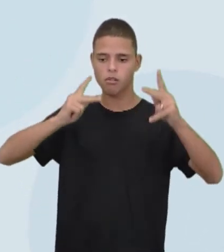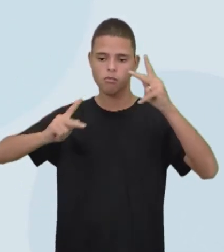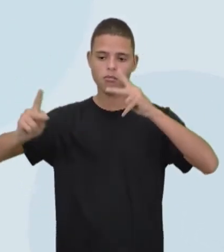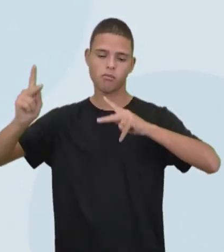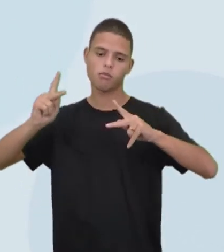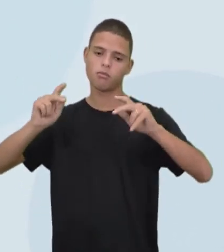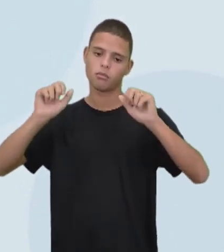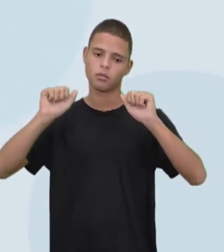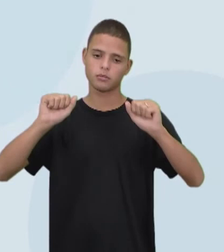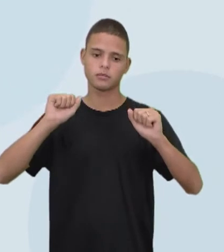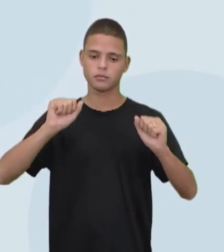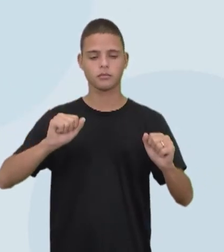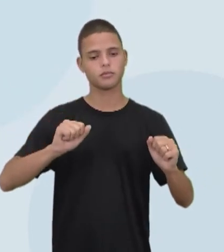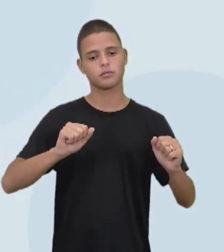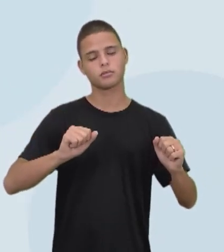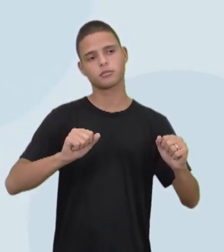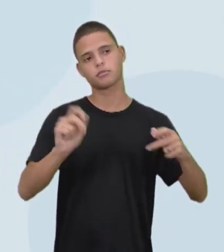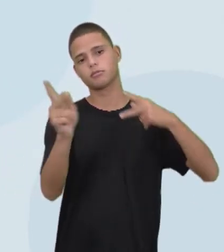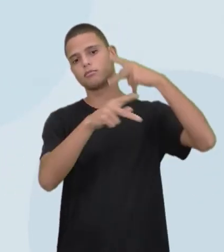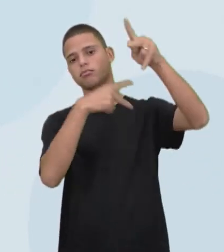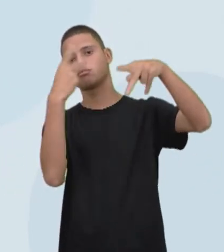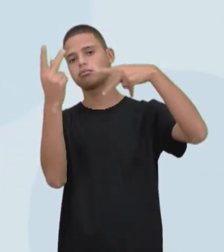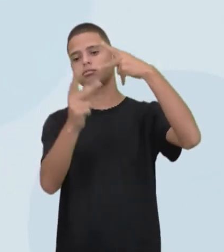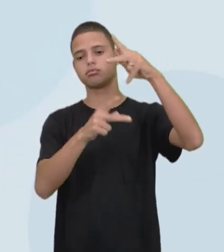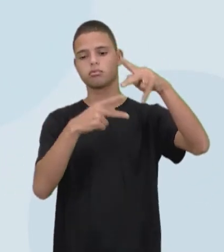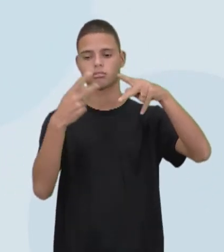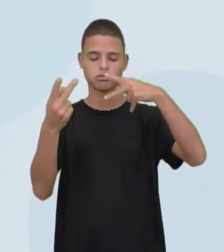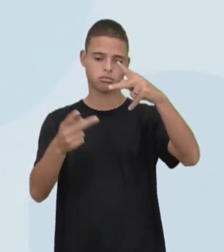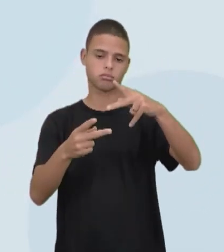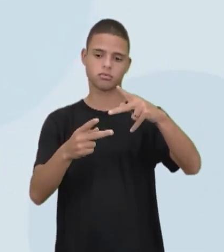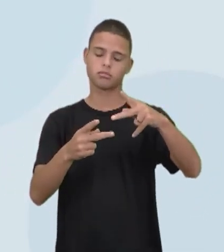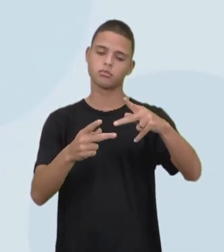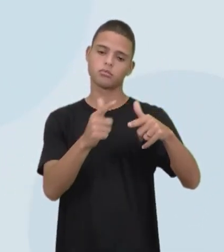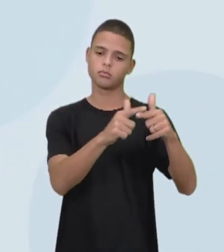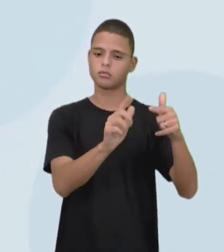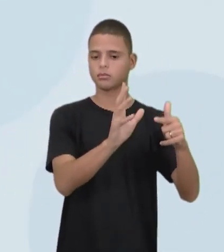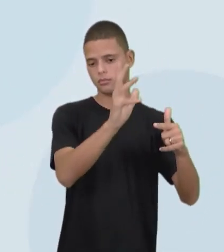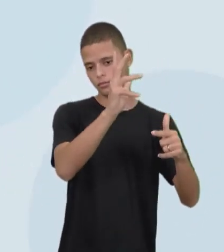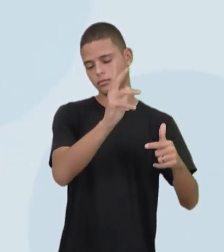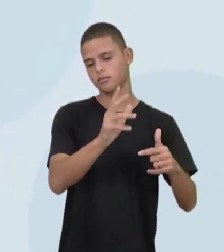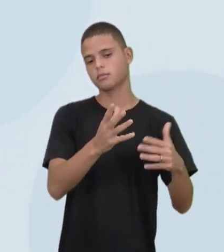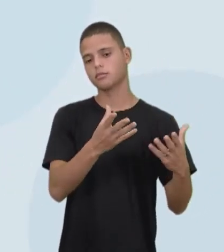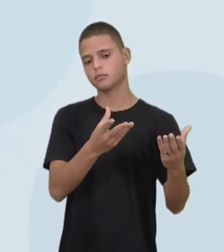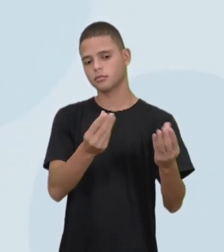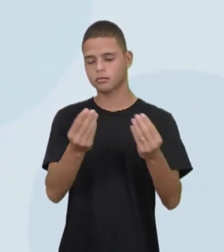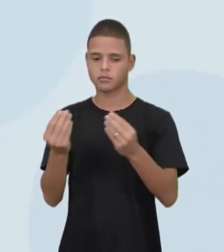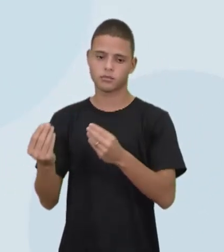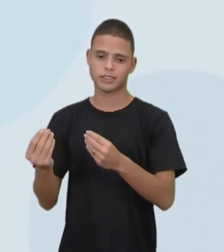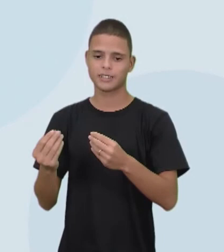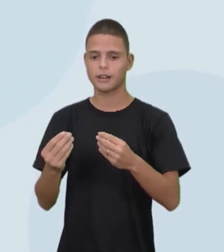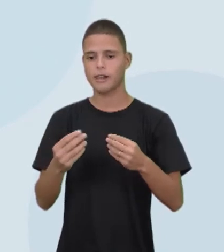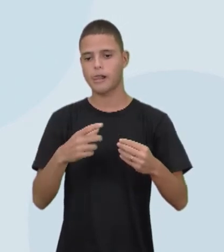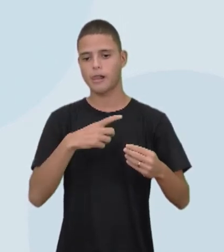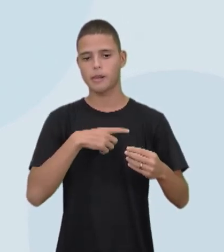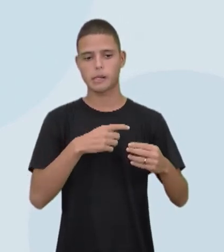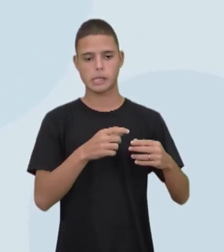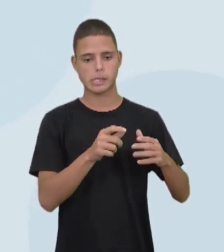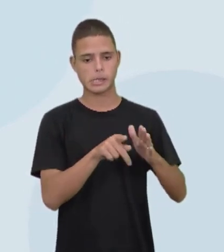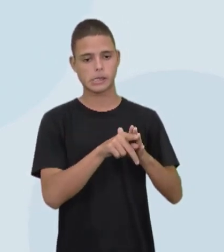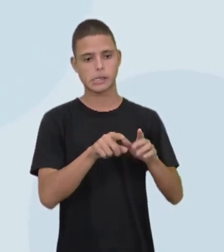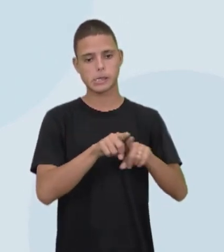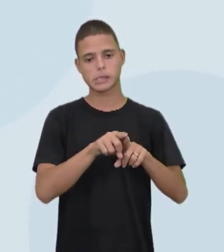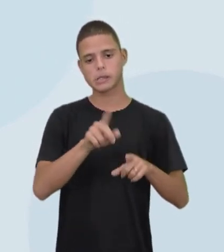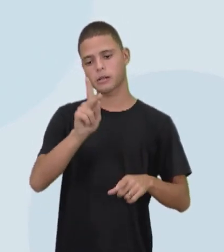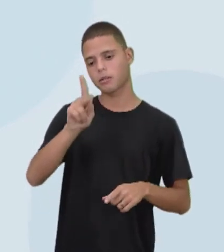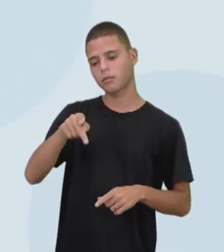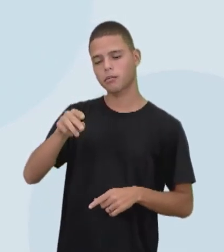frouxa, pode arrancar essa placa ou parte do telhado junto. Grandes usinas fotovoltaicas ocupam quilômetros quadrados de